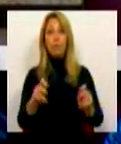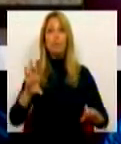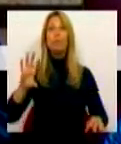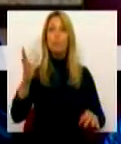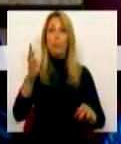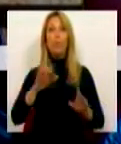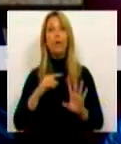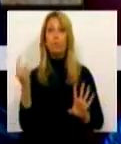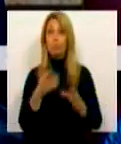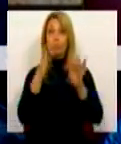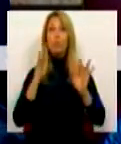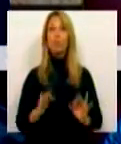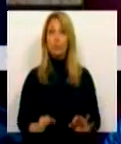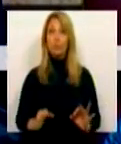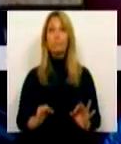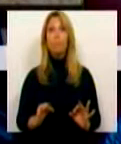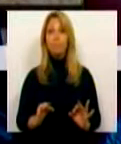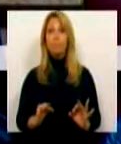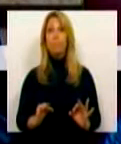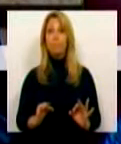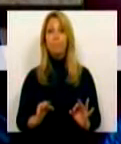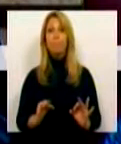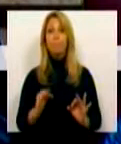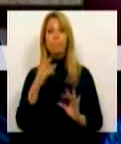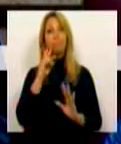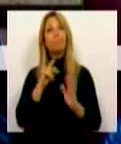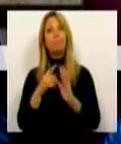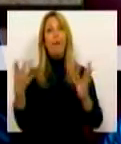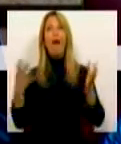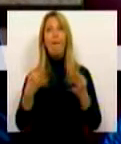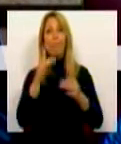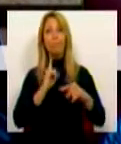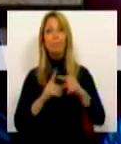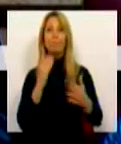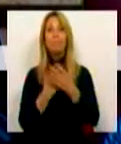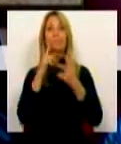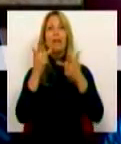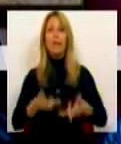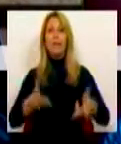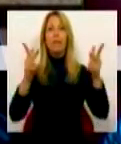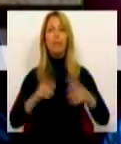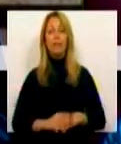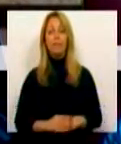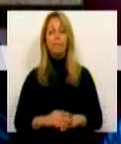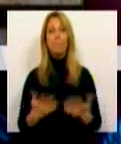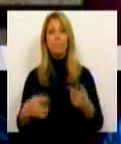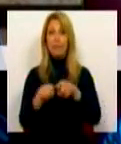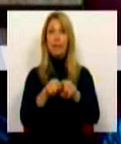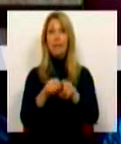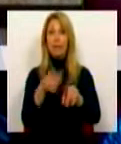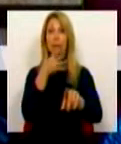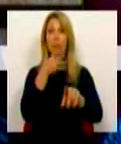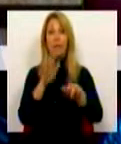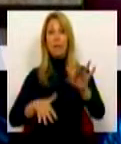inteiro acabou por apanhar o comboio da liberdade. Como deputado à Assembleia Constituinte e à